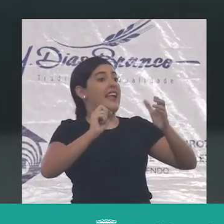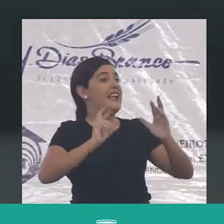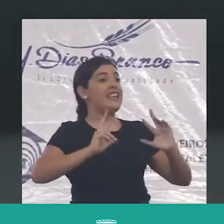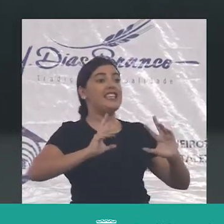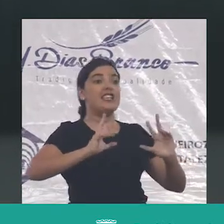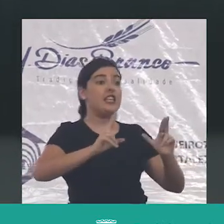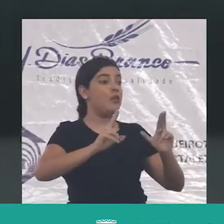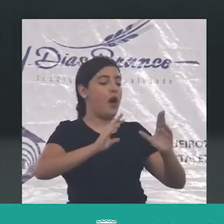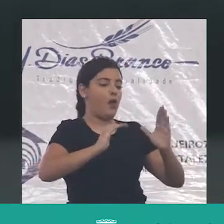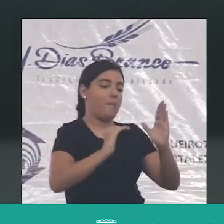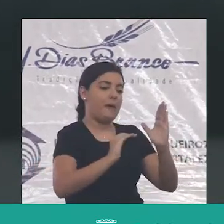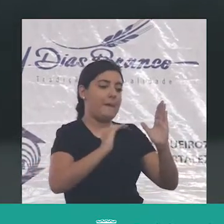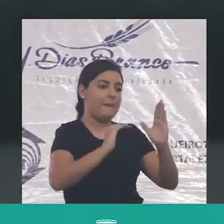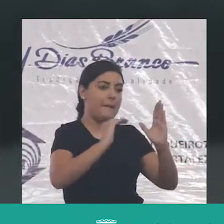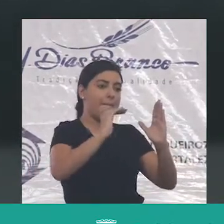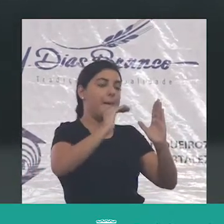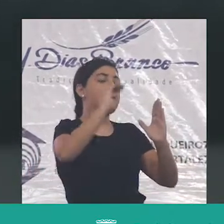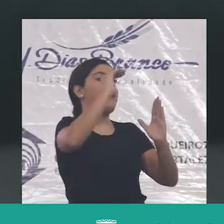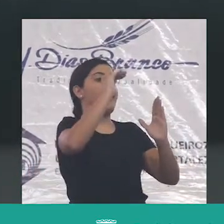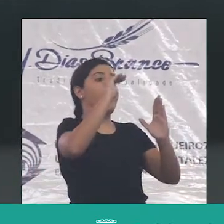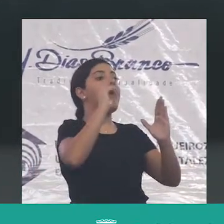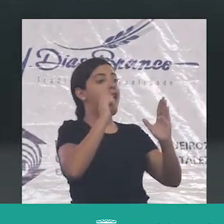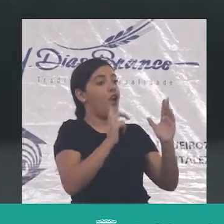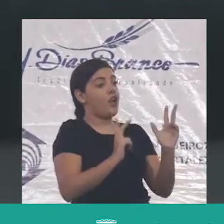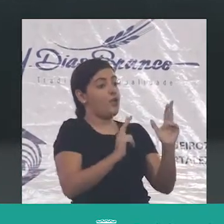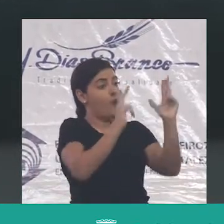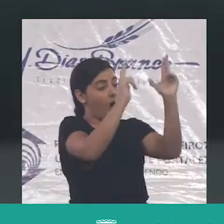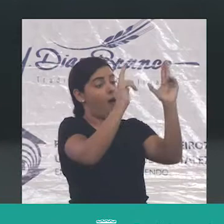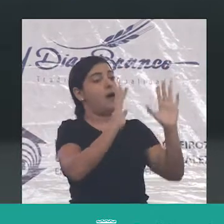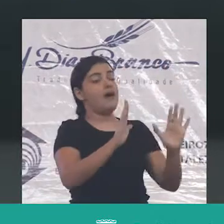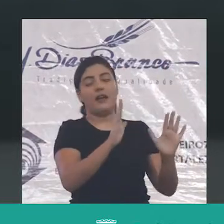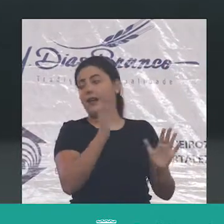iguais ao tamanho da base. E é essa